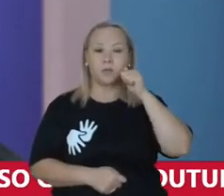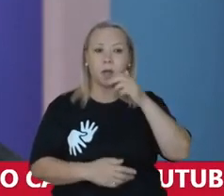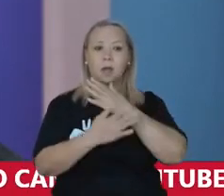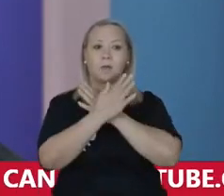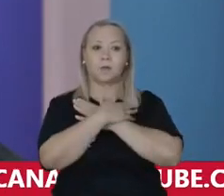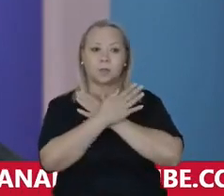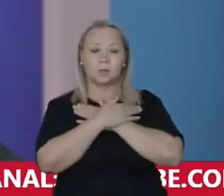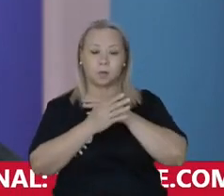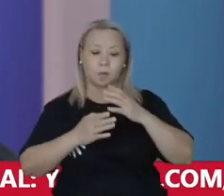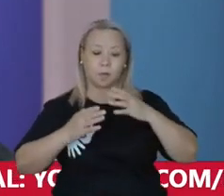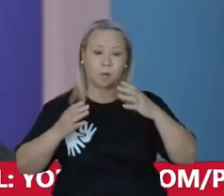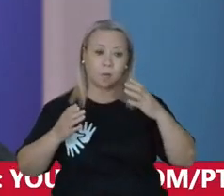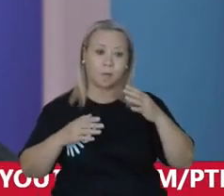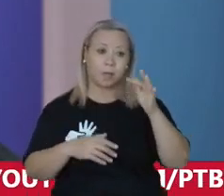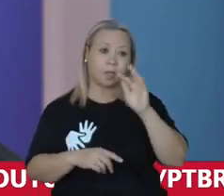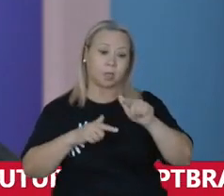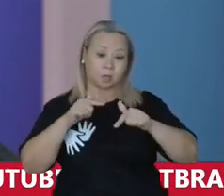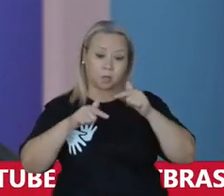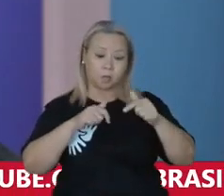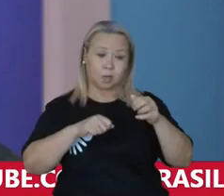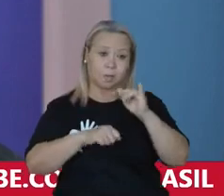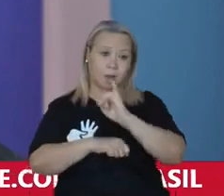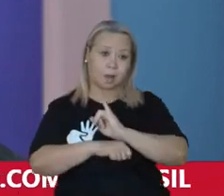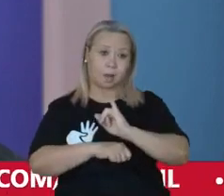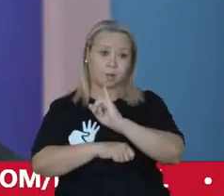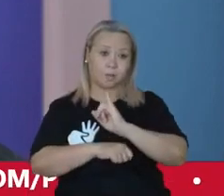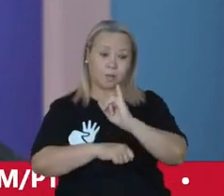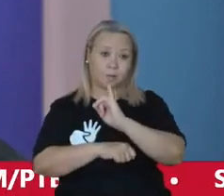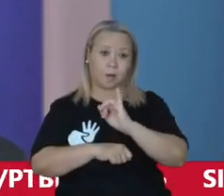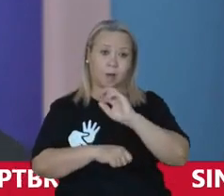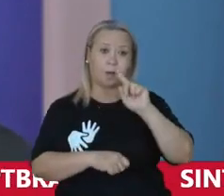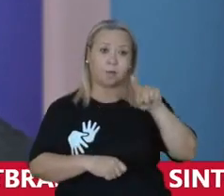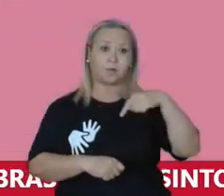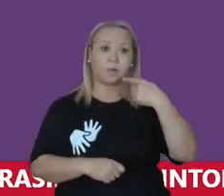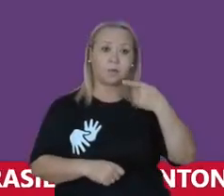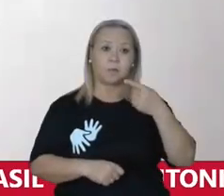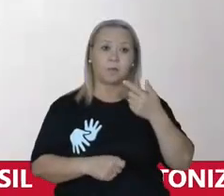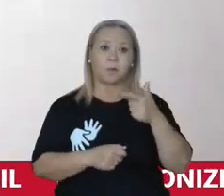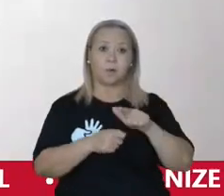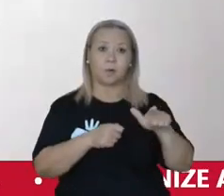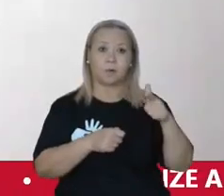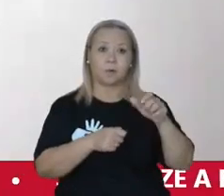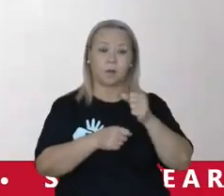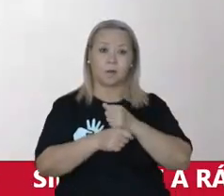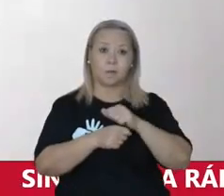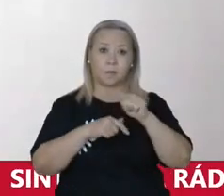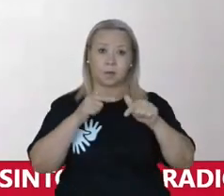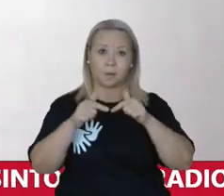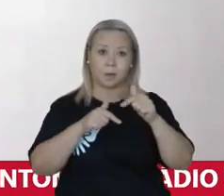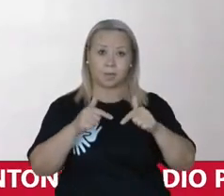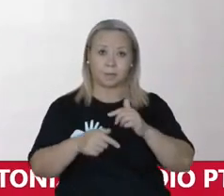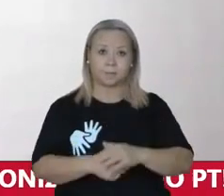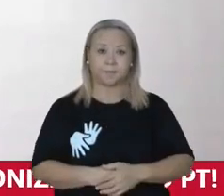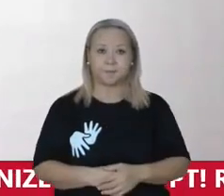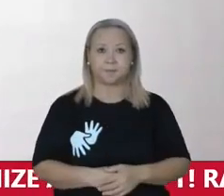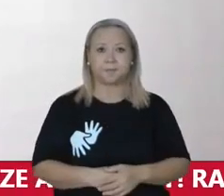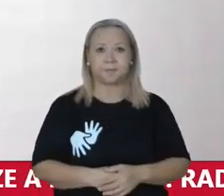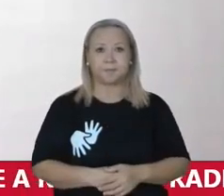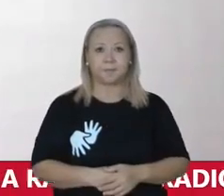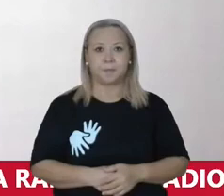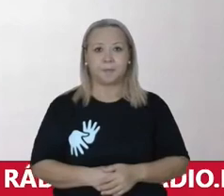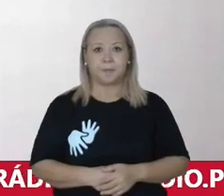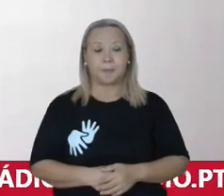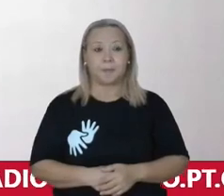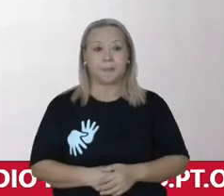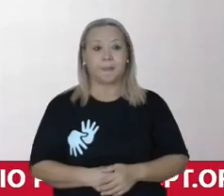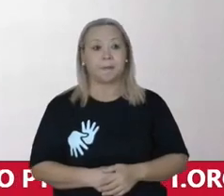aumento do trabalho informal pós-reforma trabalhista. Acompanhe. O trabalho precário é aquele que não tem jornada, você não sabe